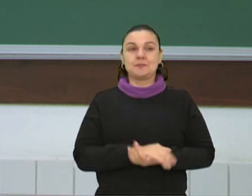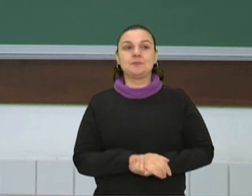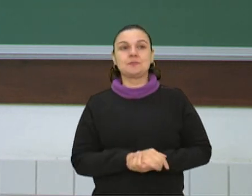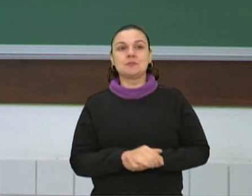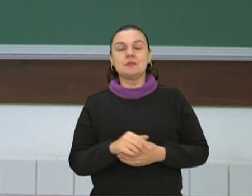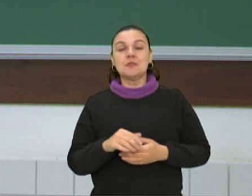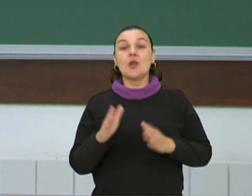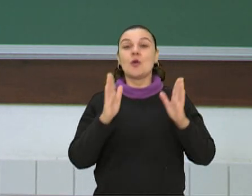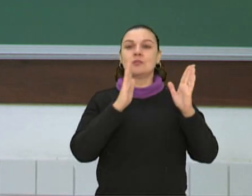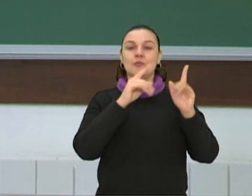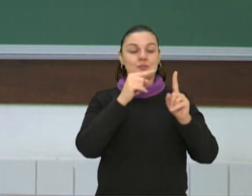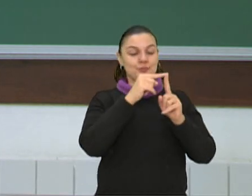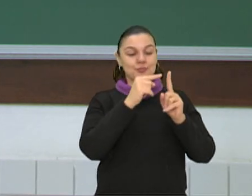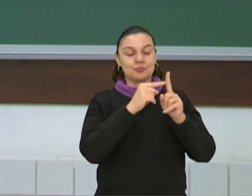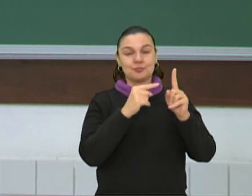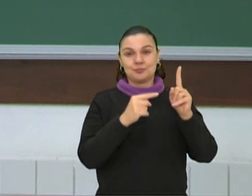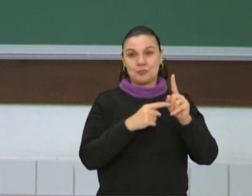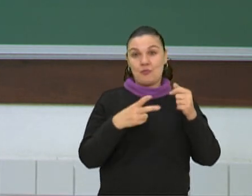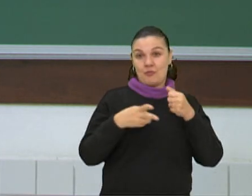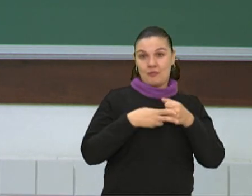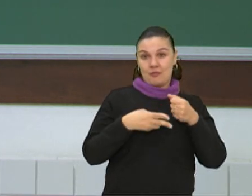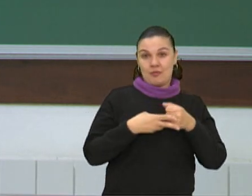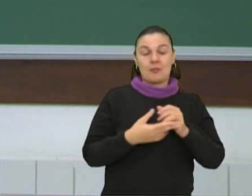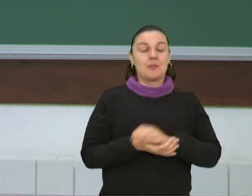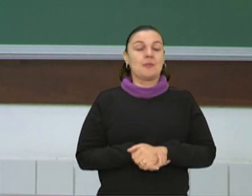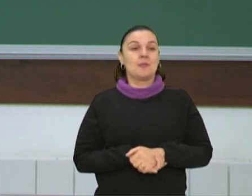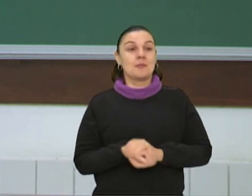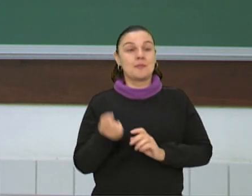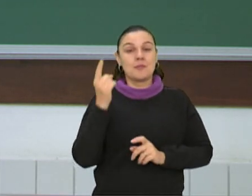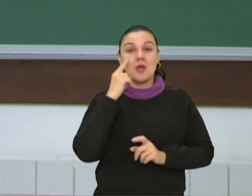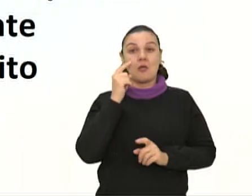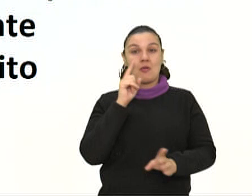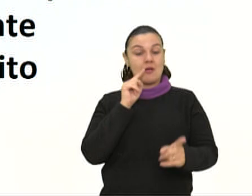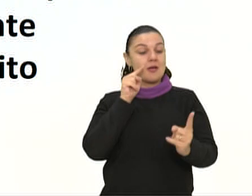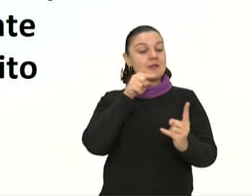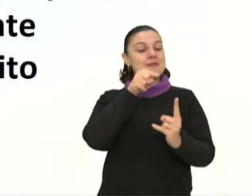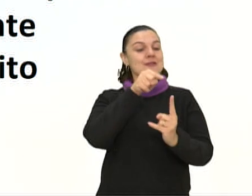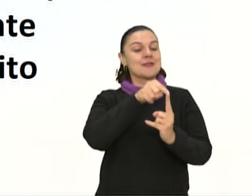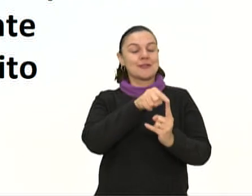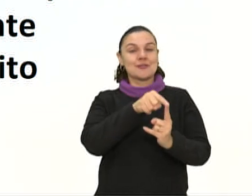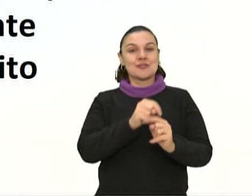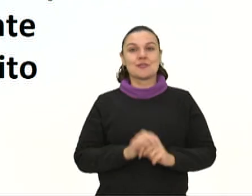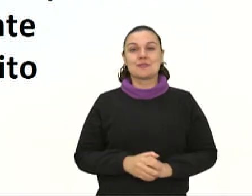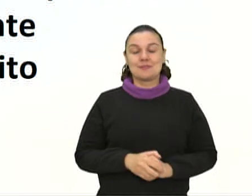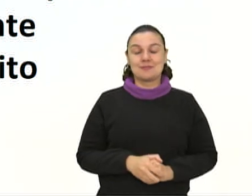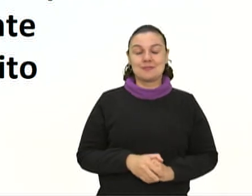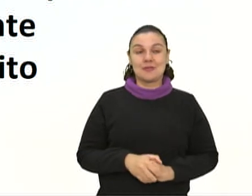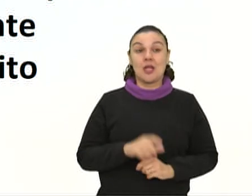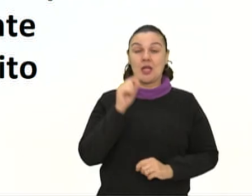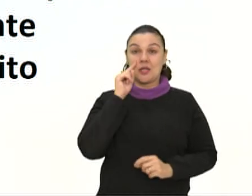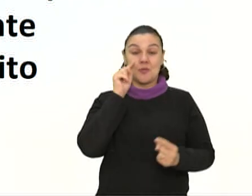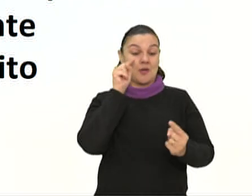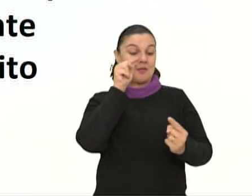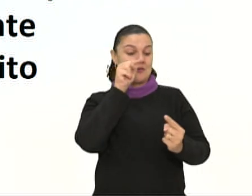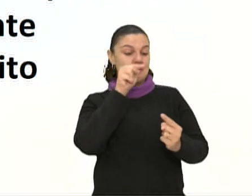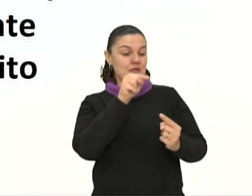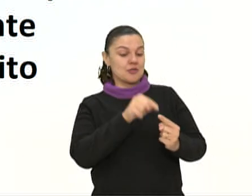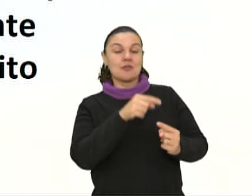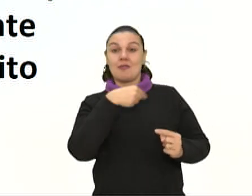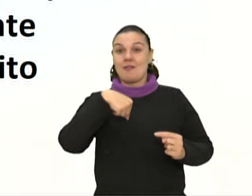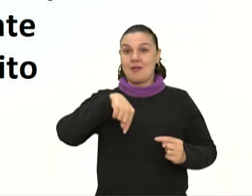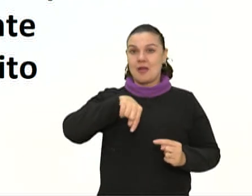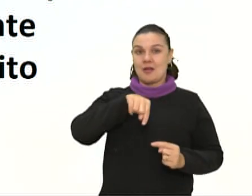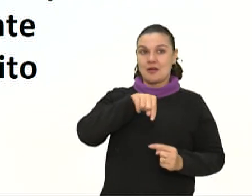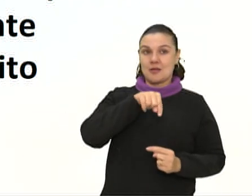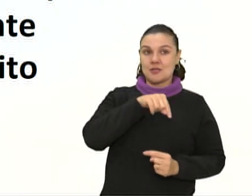modos verbais. Aqui, vamos tratar primeiro do modo indicativo. No modo indicativo, nós